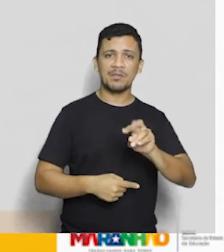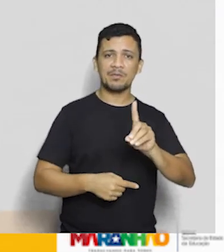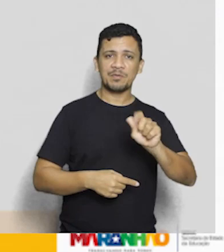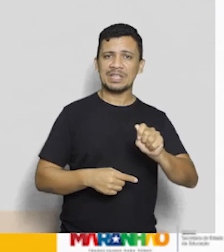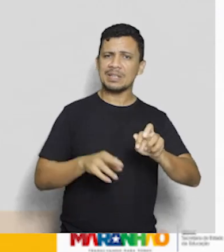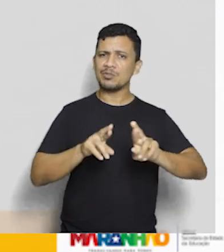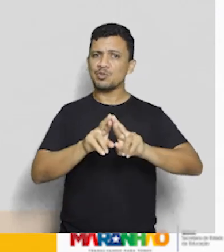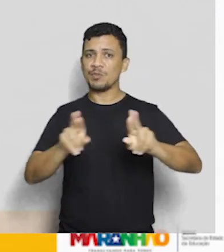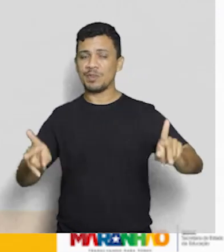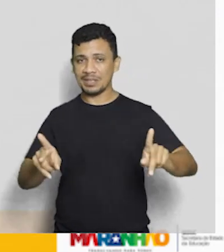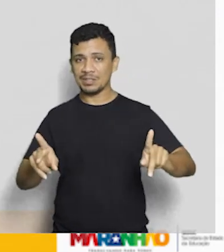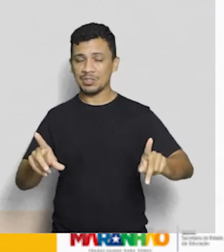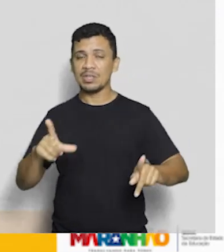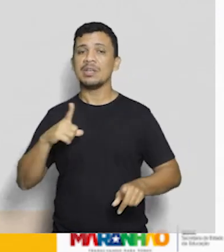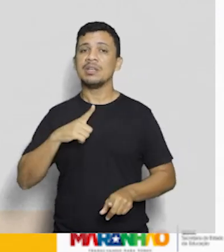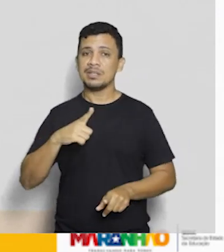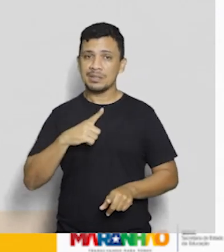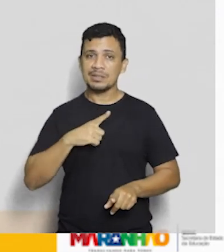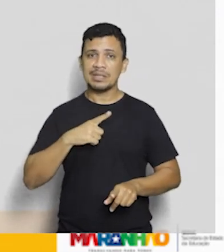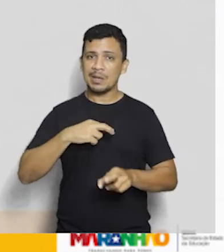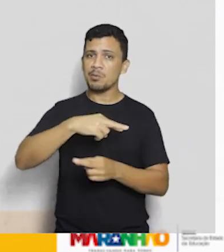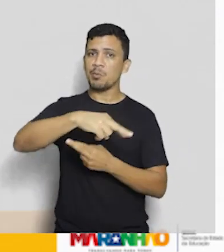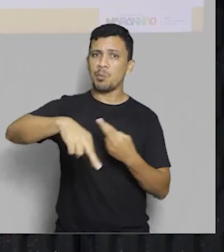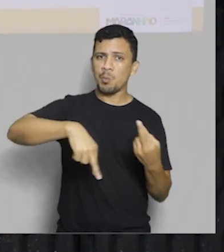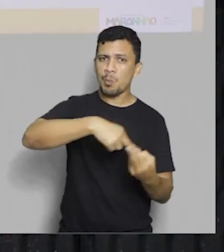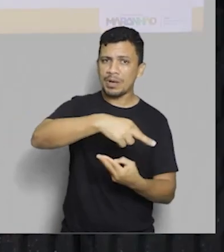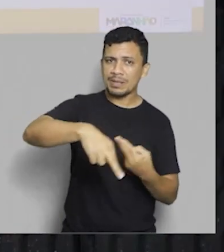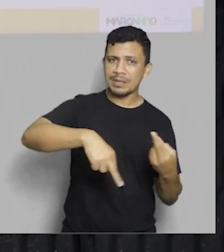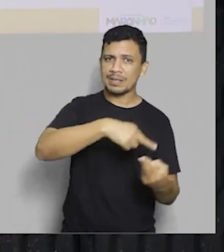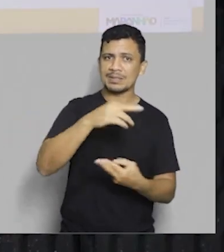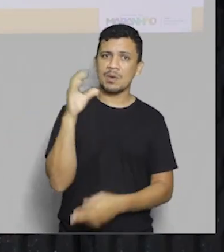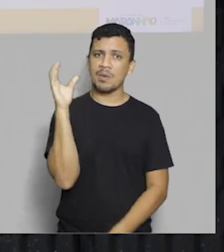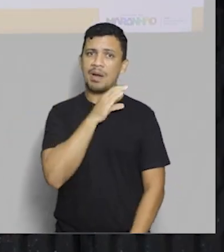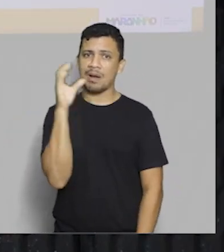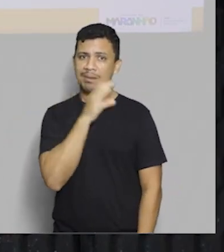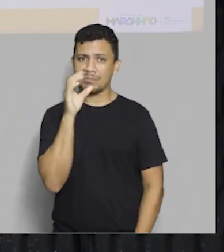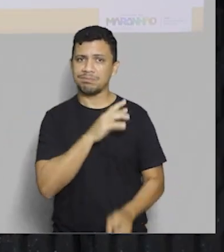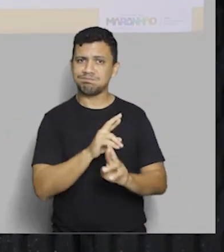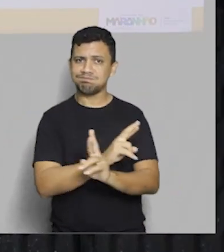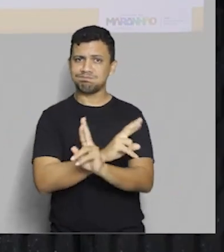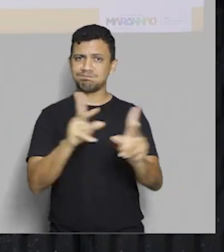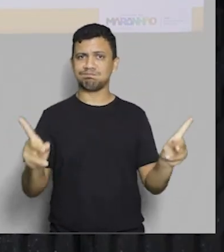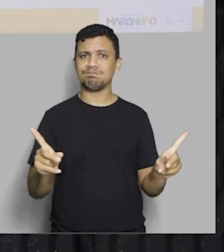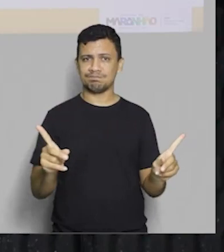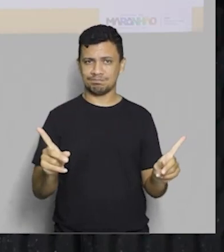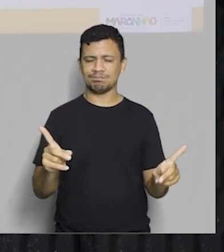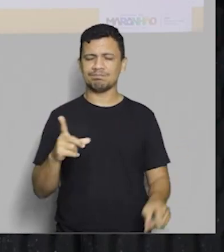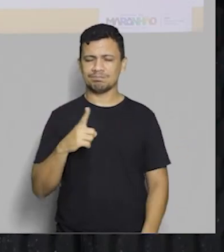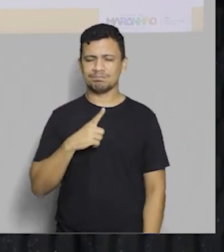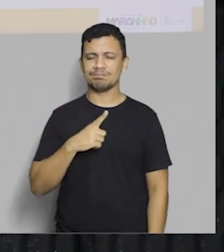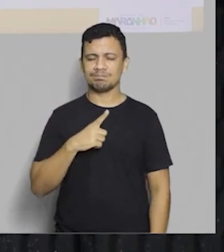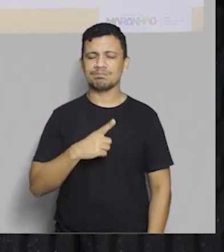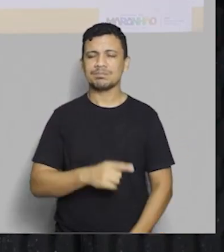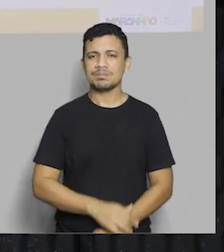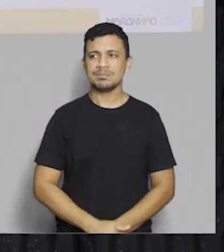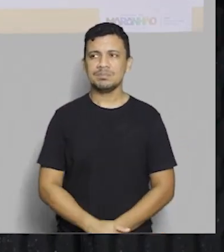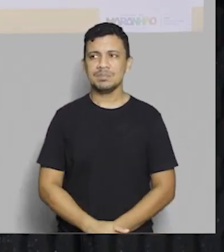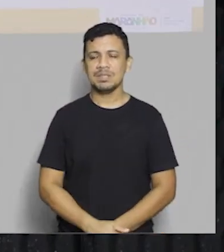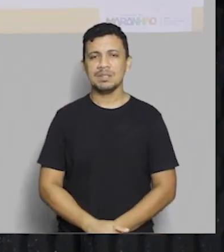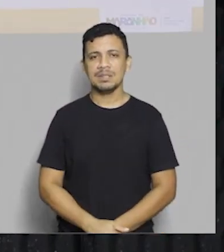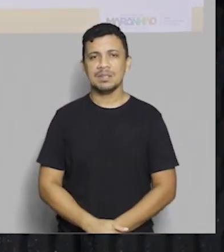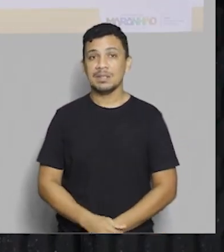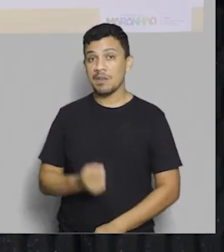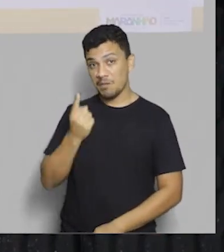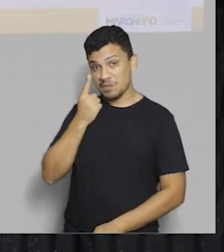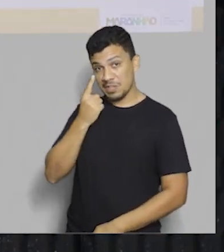ter uma cinética diferente, vai ter uma velocidade de decaimento diferente. Se a